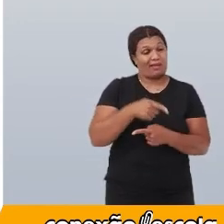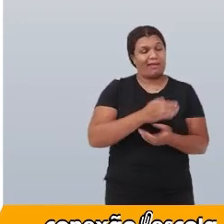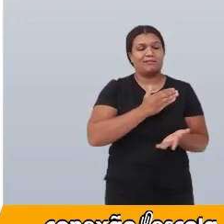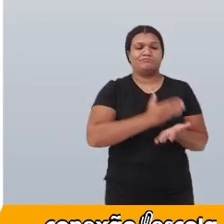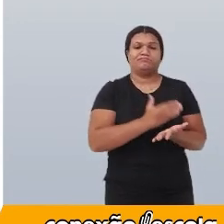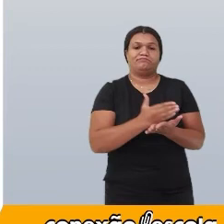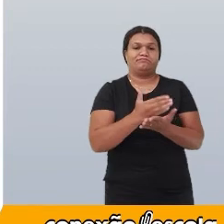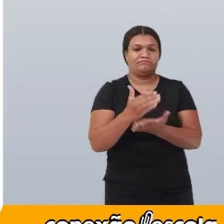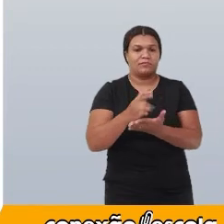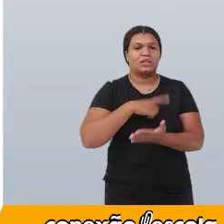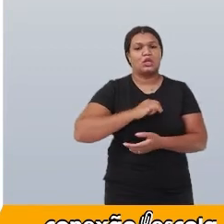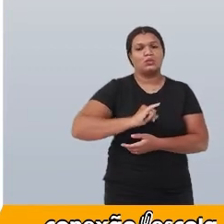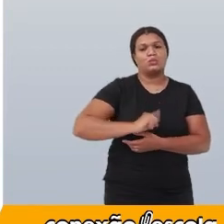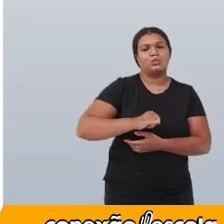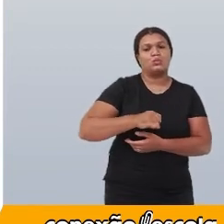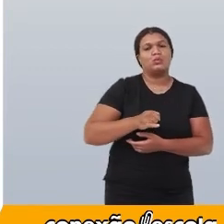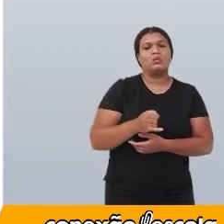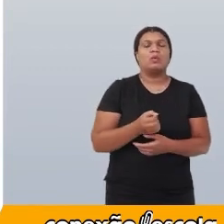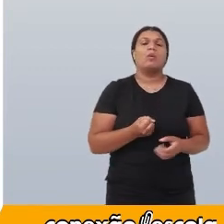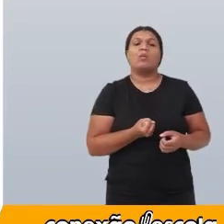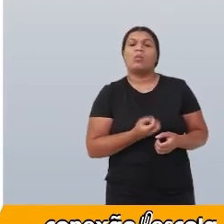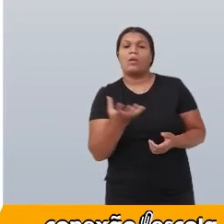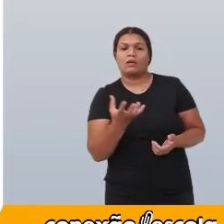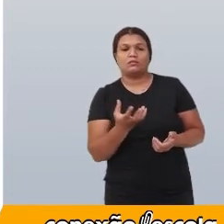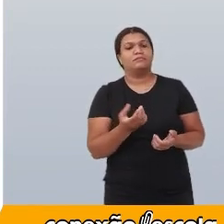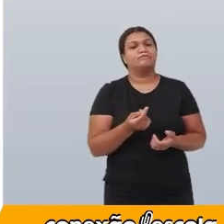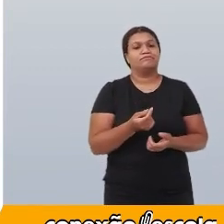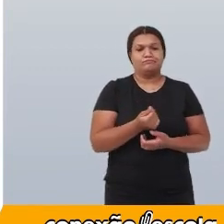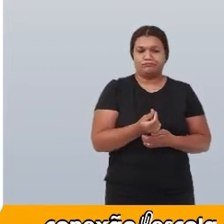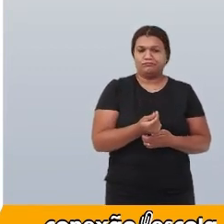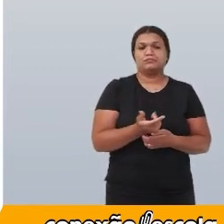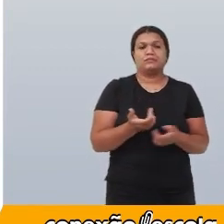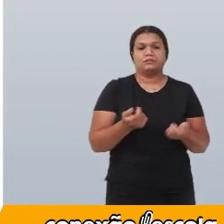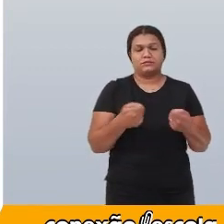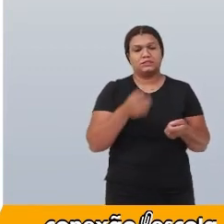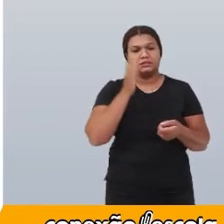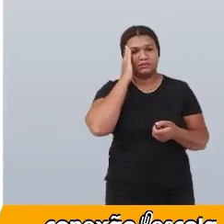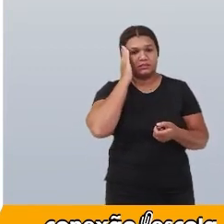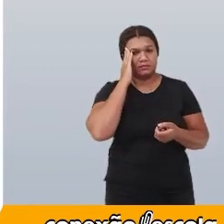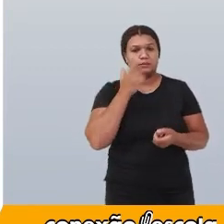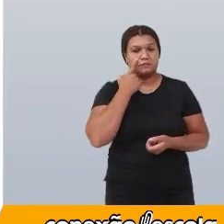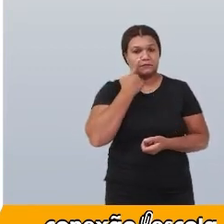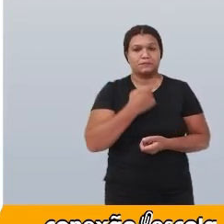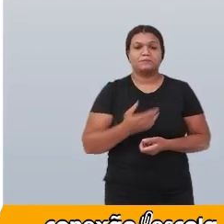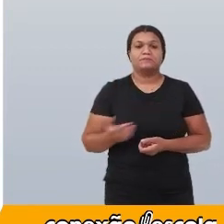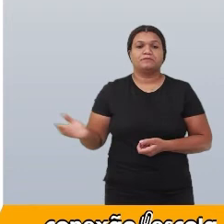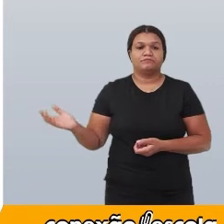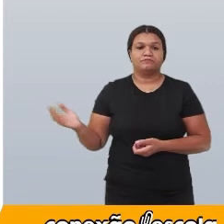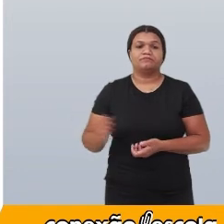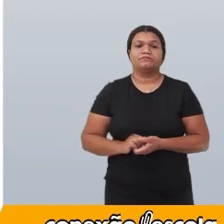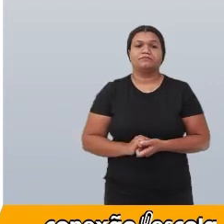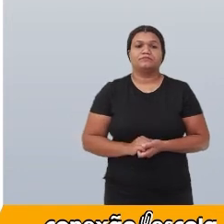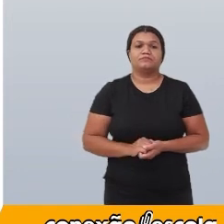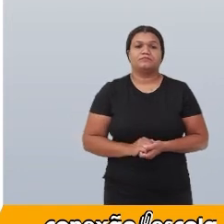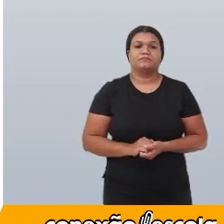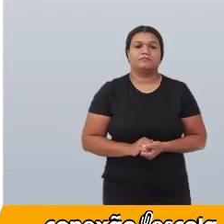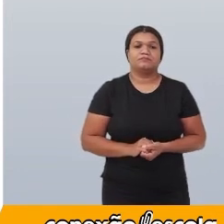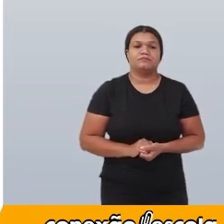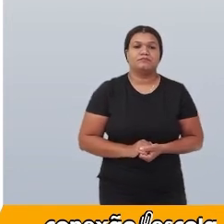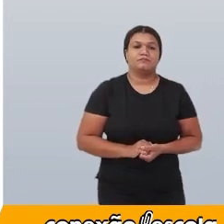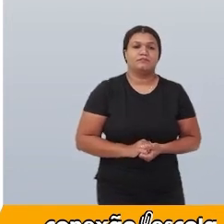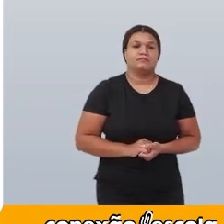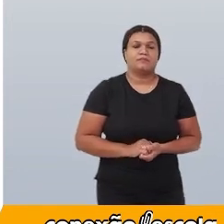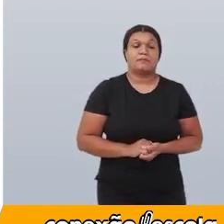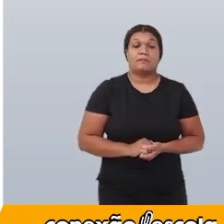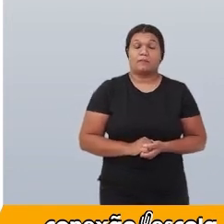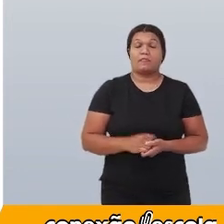ela dividiu o valor total em 6 parcelas de R$ 83,85. Para